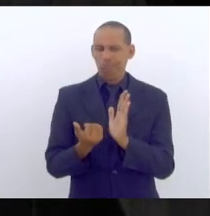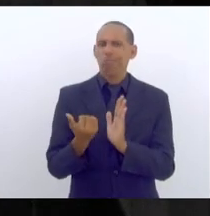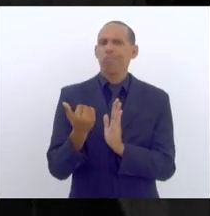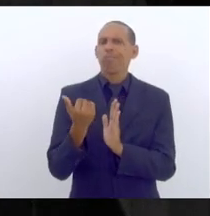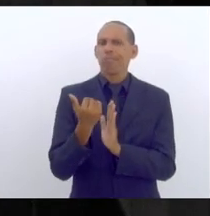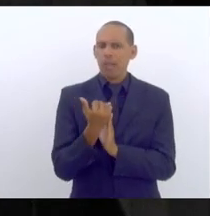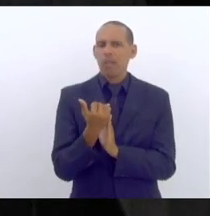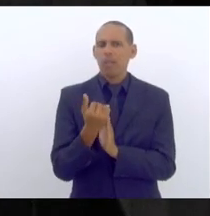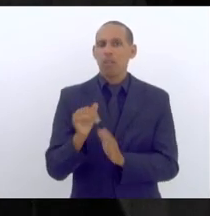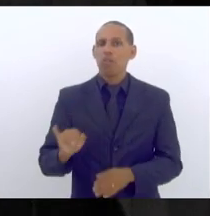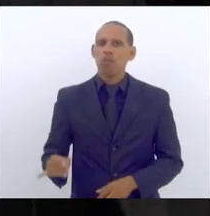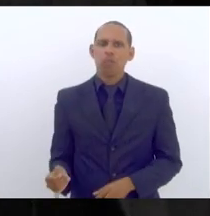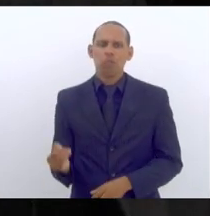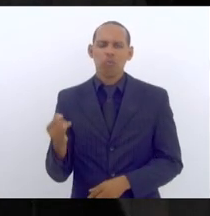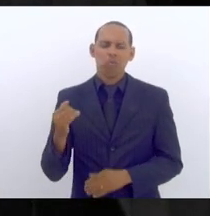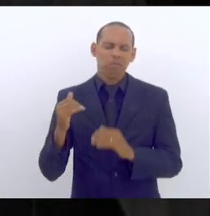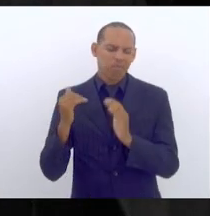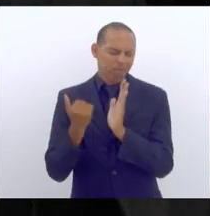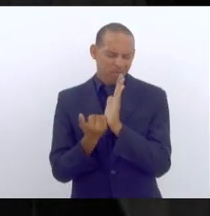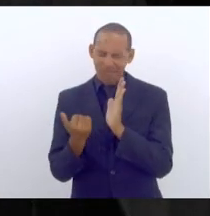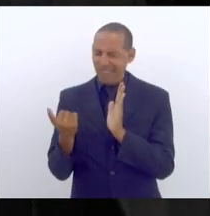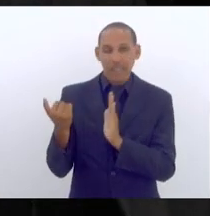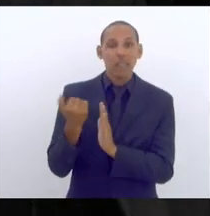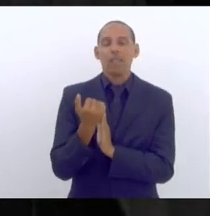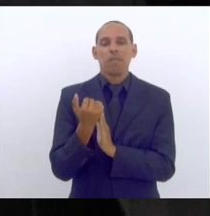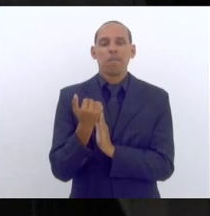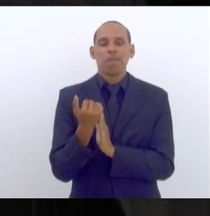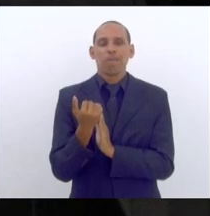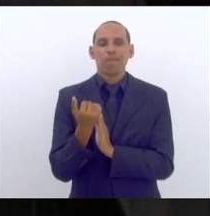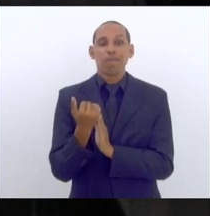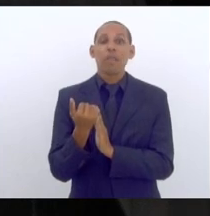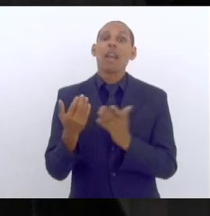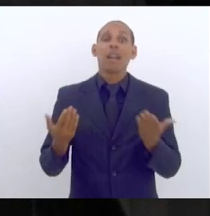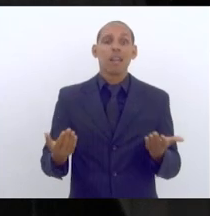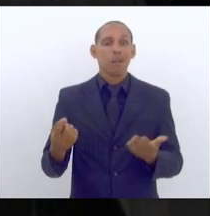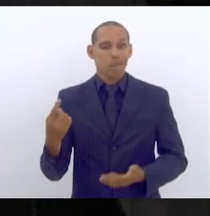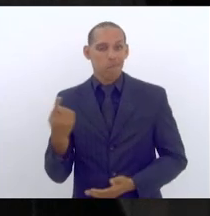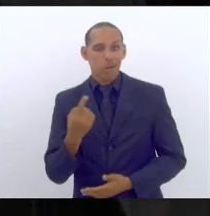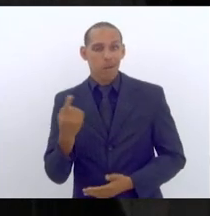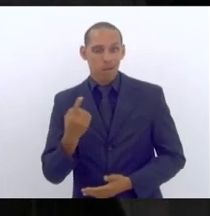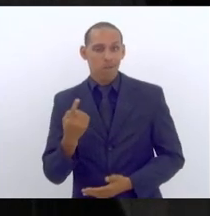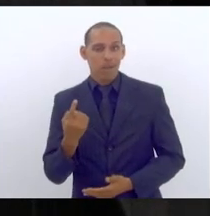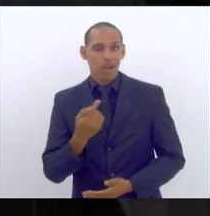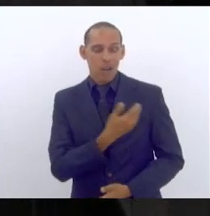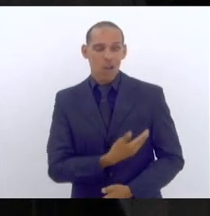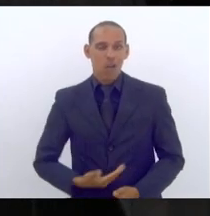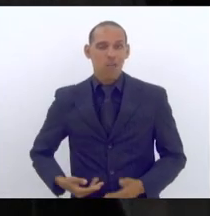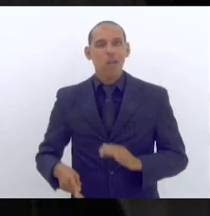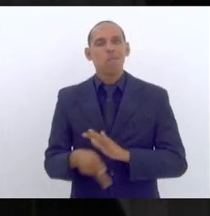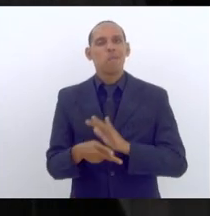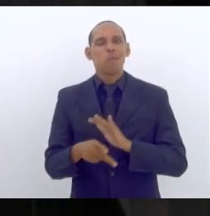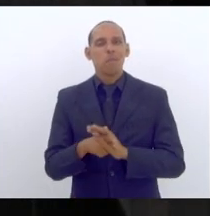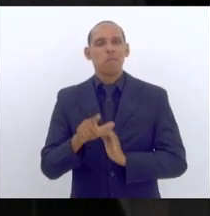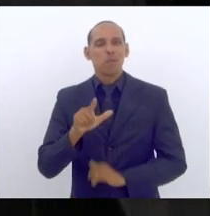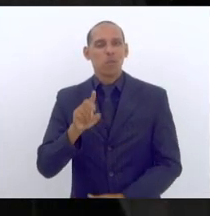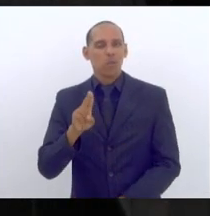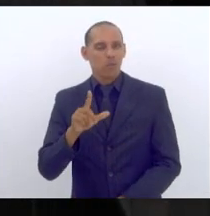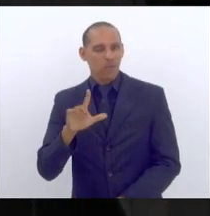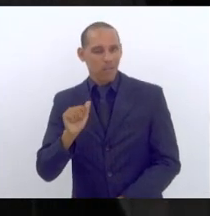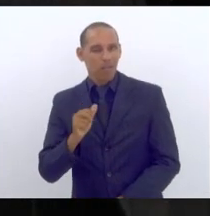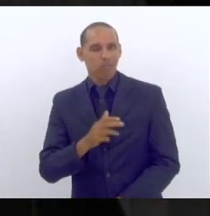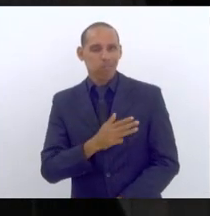o juro Real muito alto aí vem primeiro o governo Lula que começa com